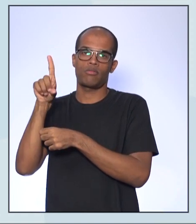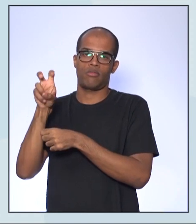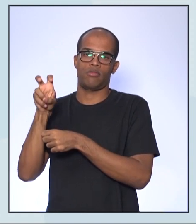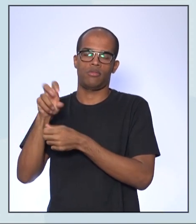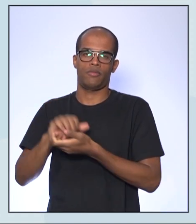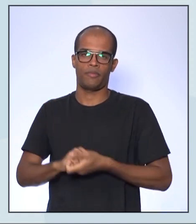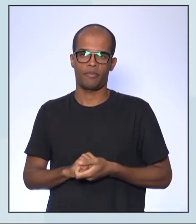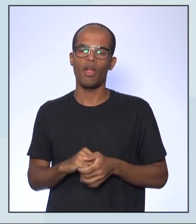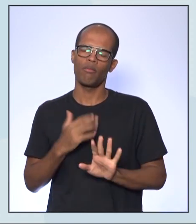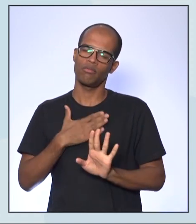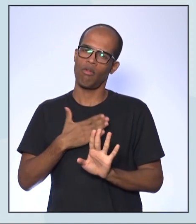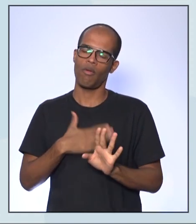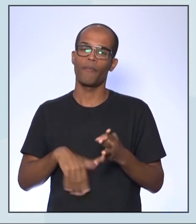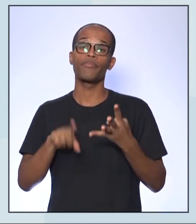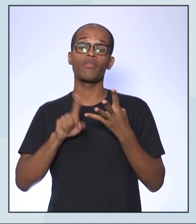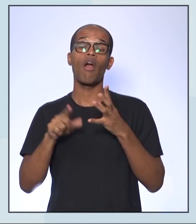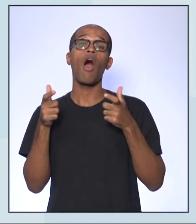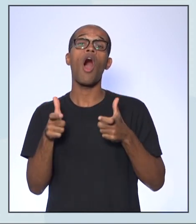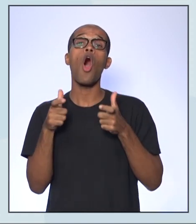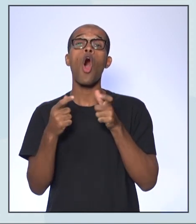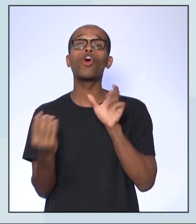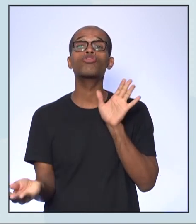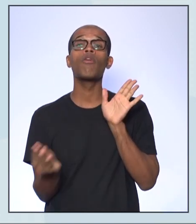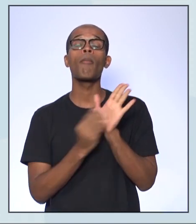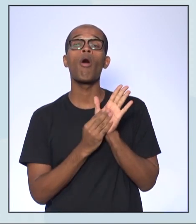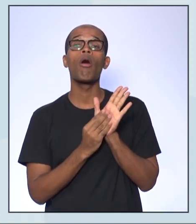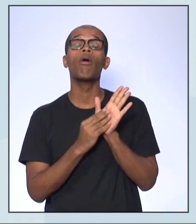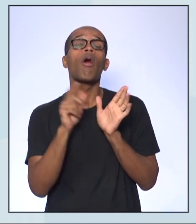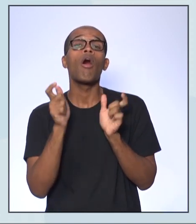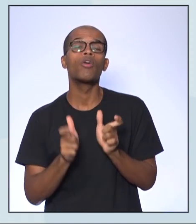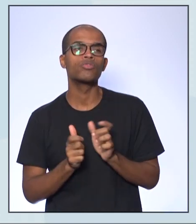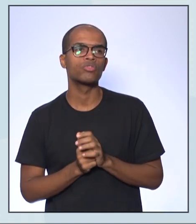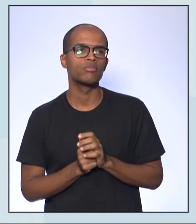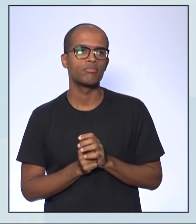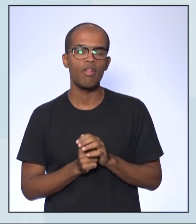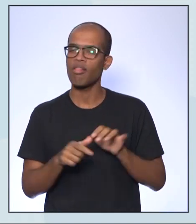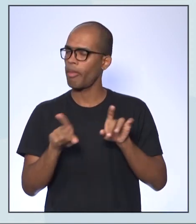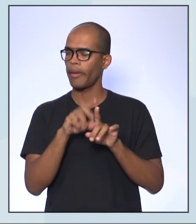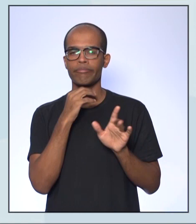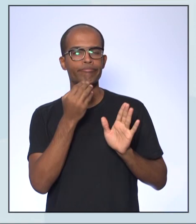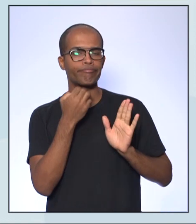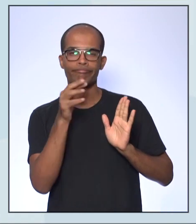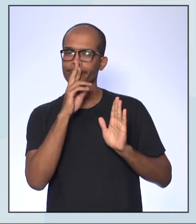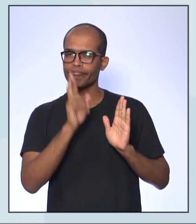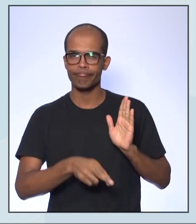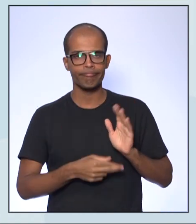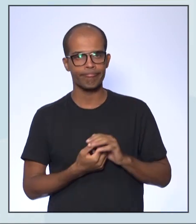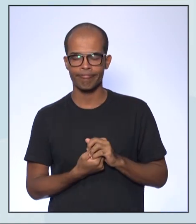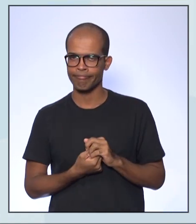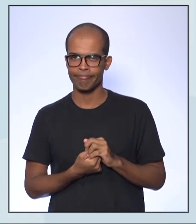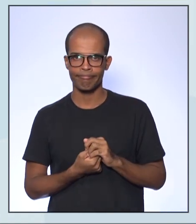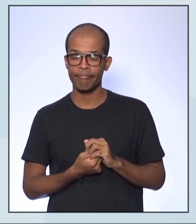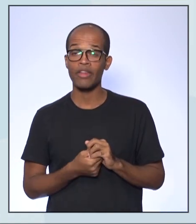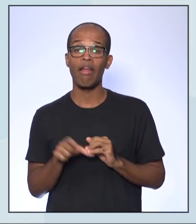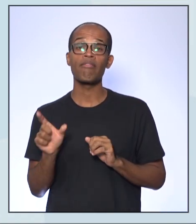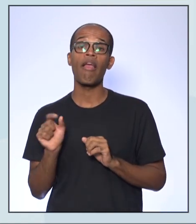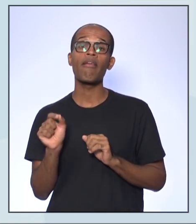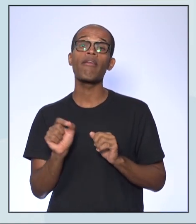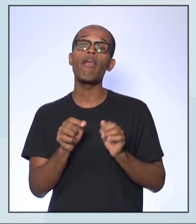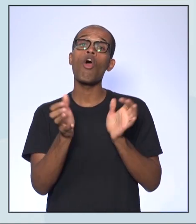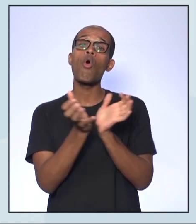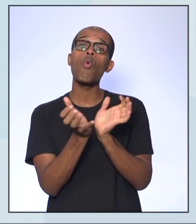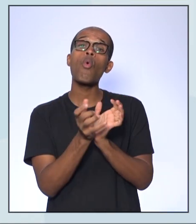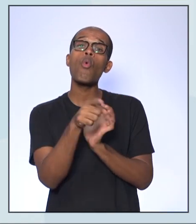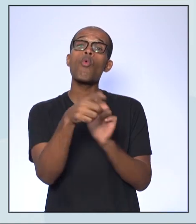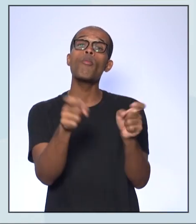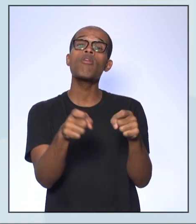1915. E vai tranquilo, né? Onde foi publicado o texto, né? Provavelmente. Essa eles não conseguiram responder ainda onde foi publicado e quem é o público